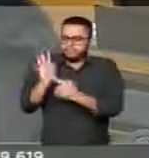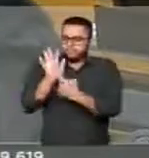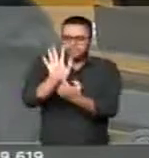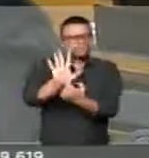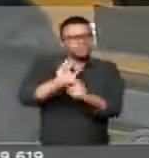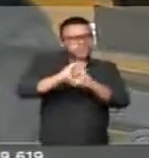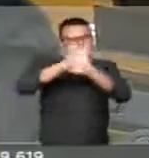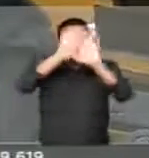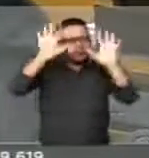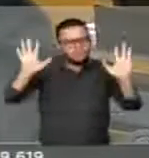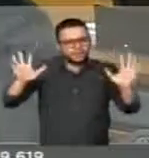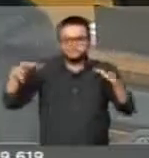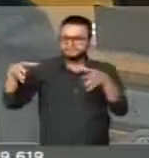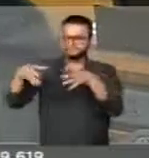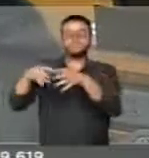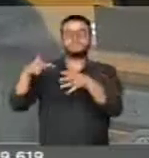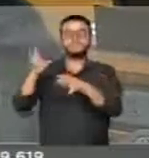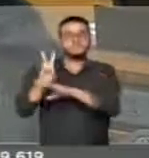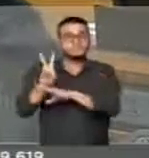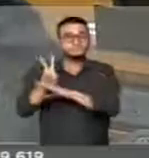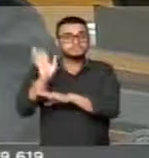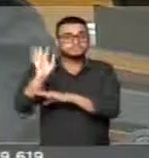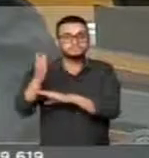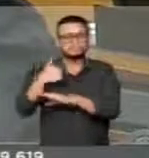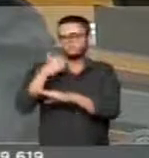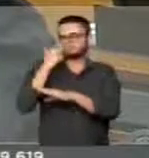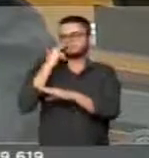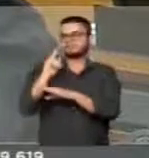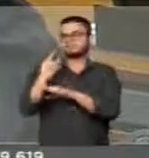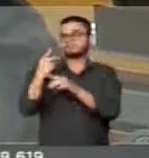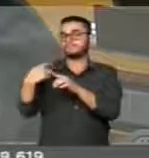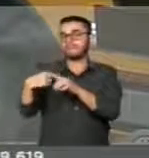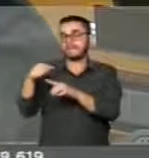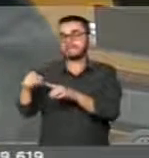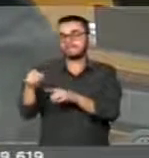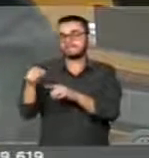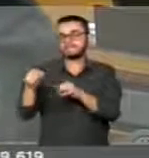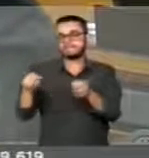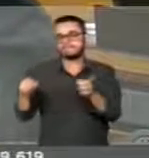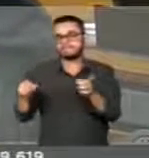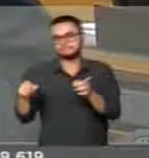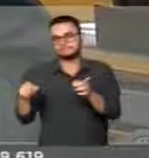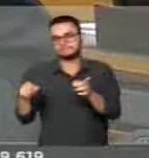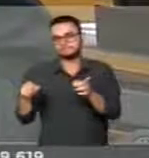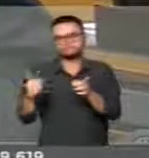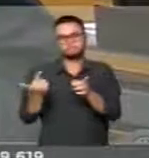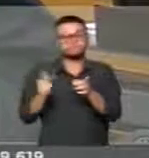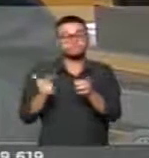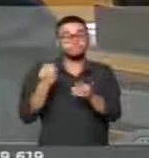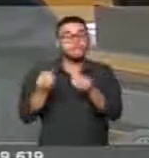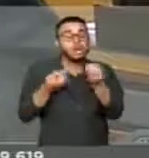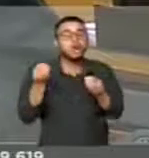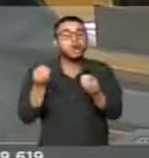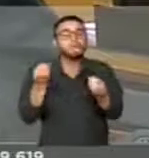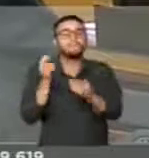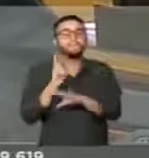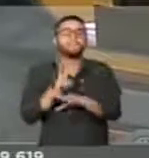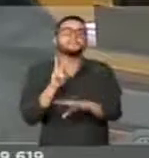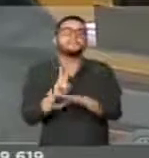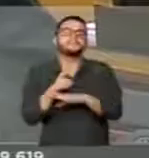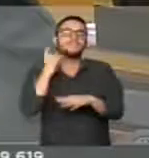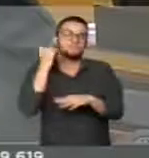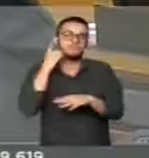defesa, que ao enfrentar o mérito, não havia defesa possível